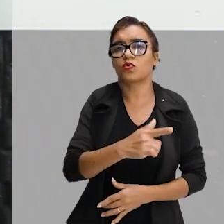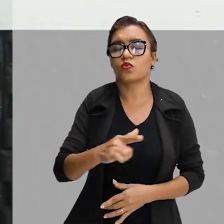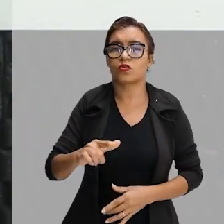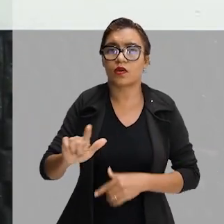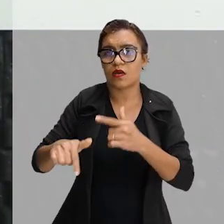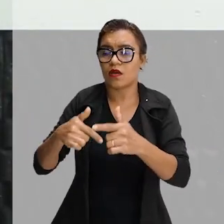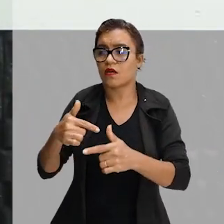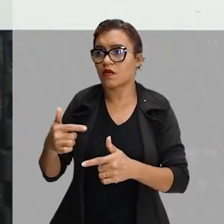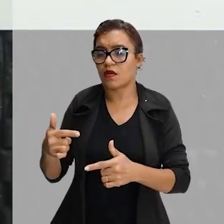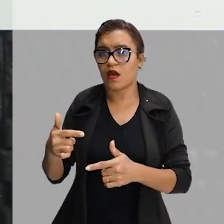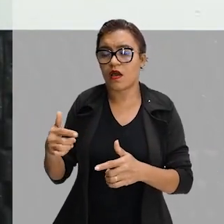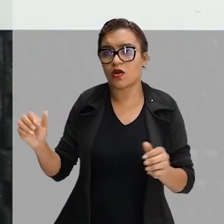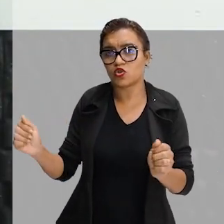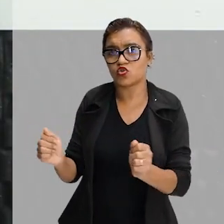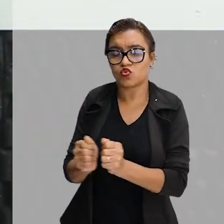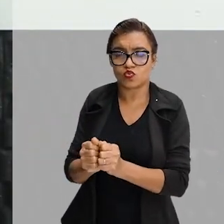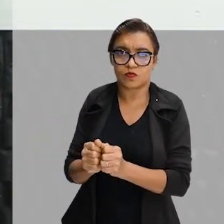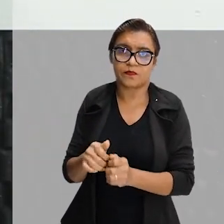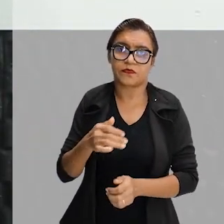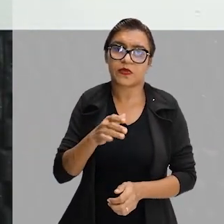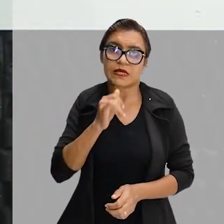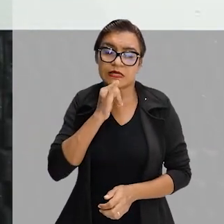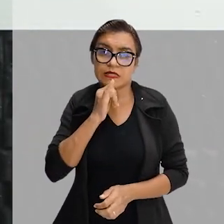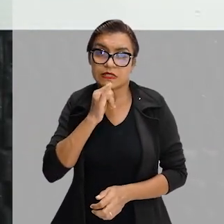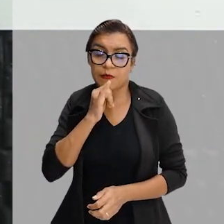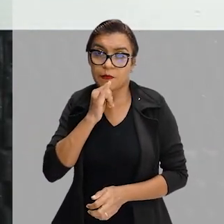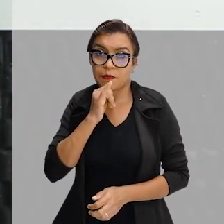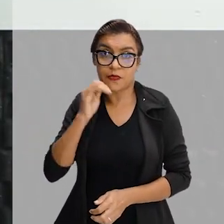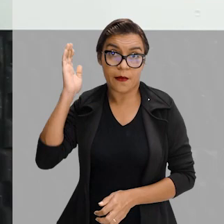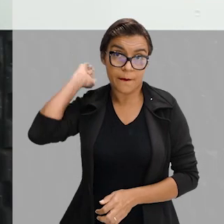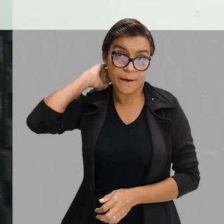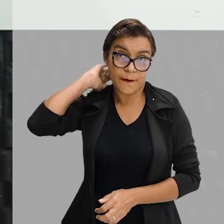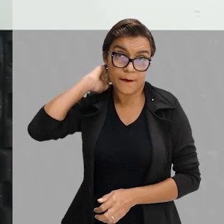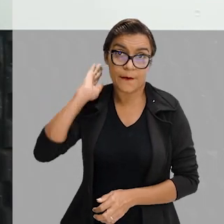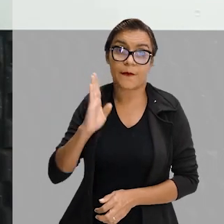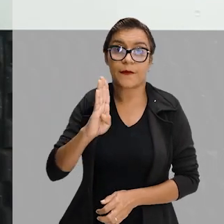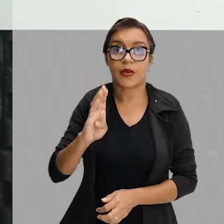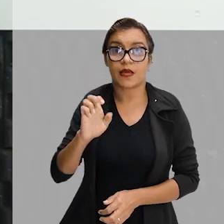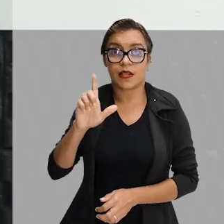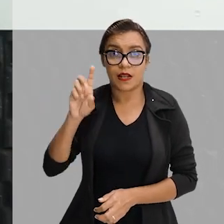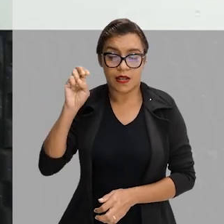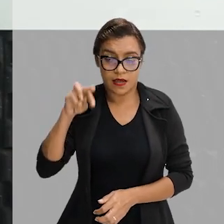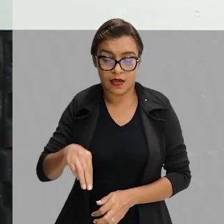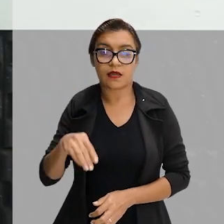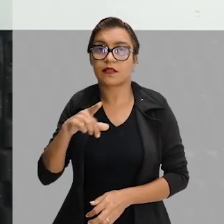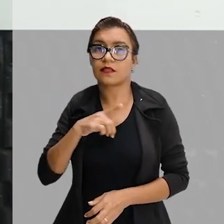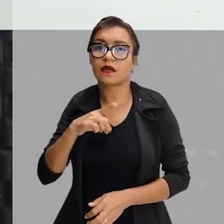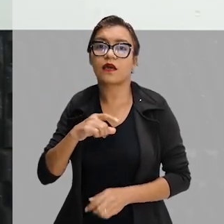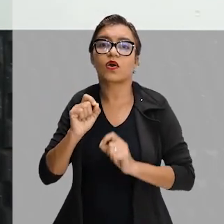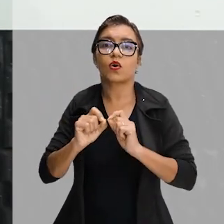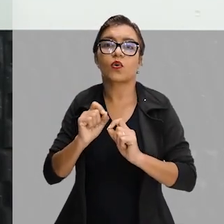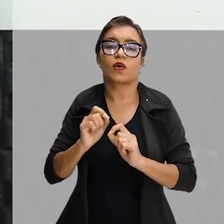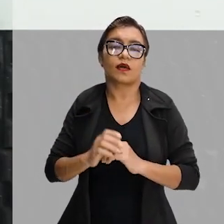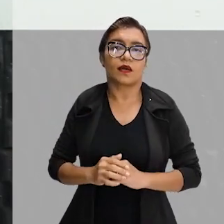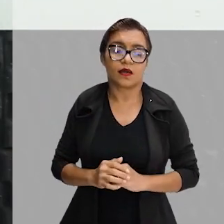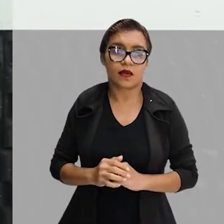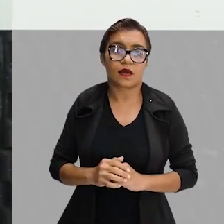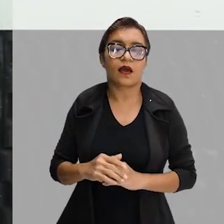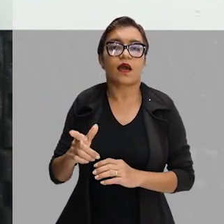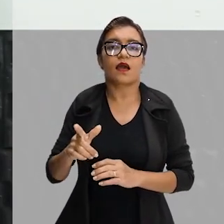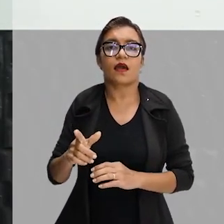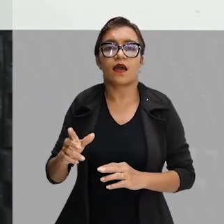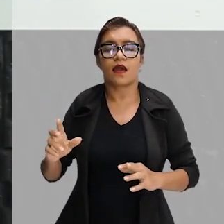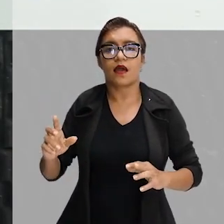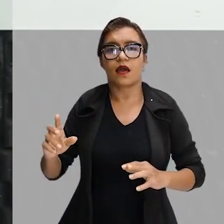do país. Belém é uma exceção na região amazônica, que é interligada através da rodovia mais importante do país,